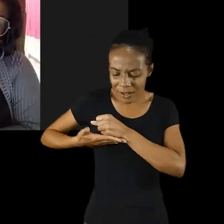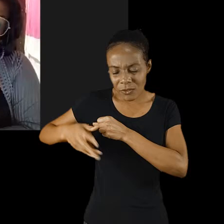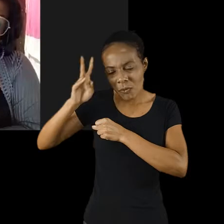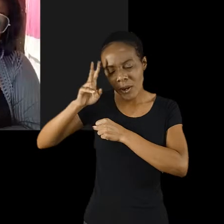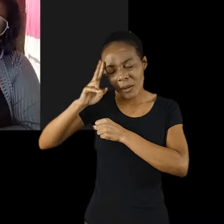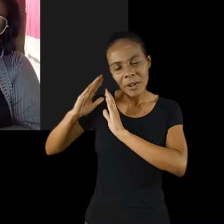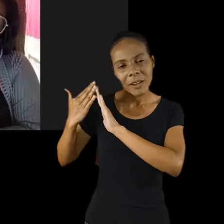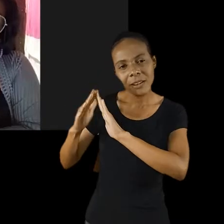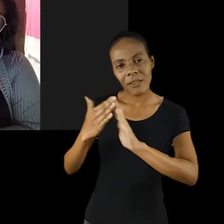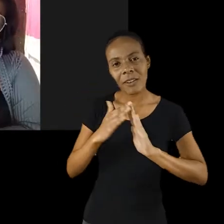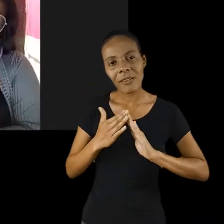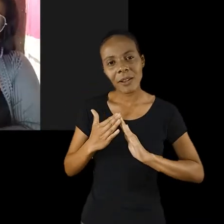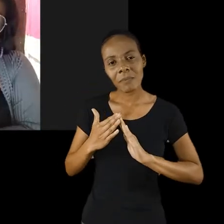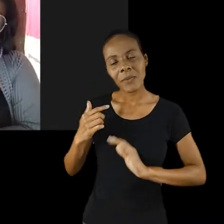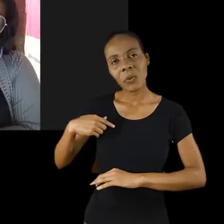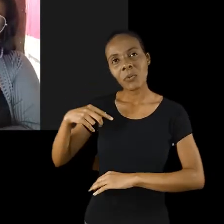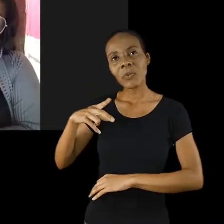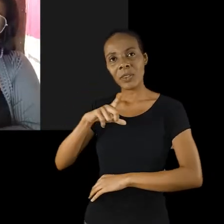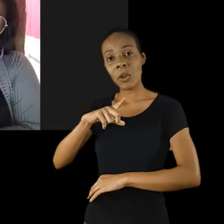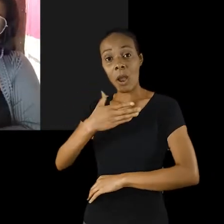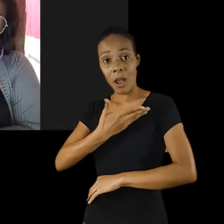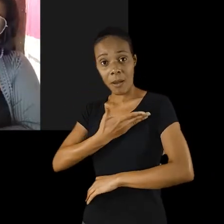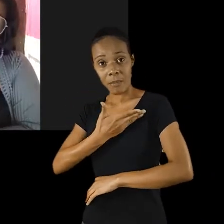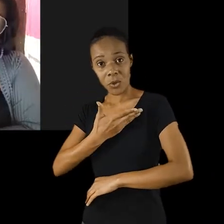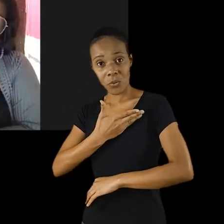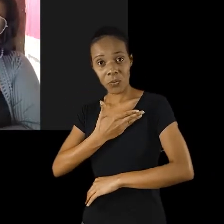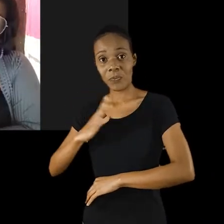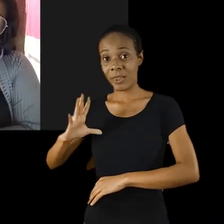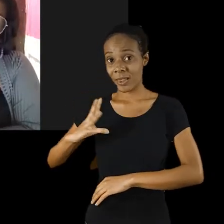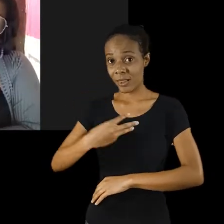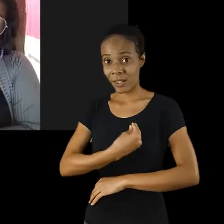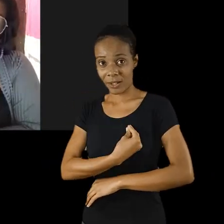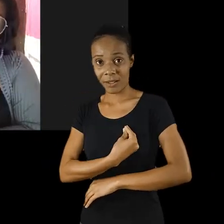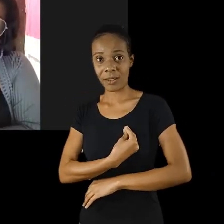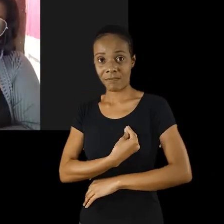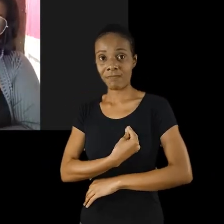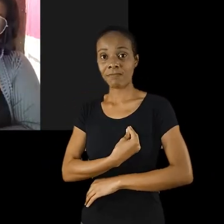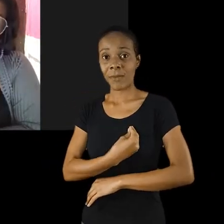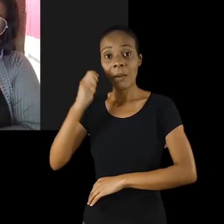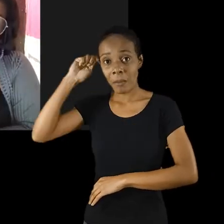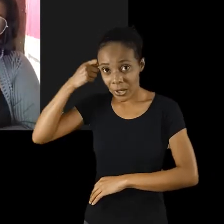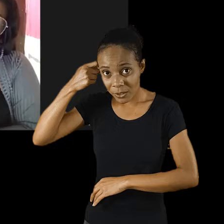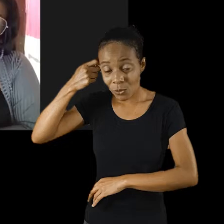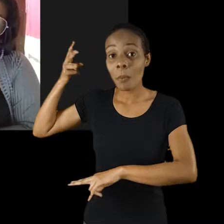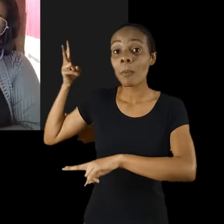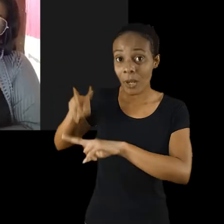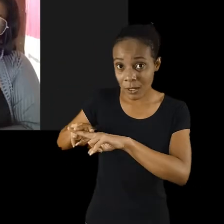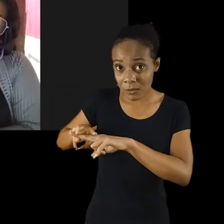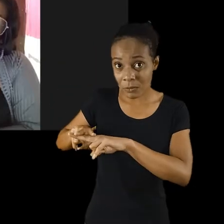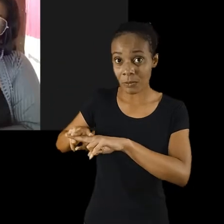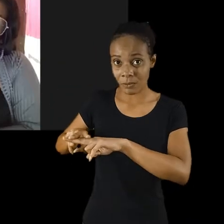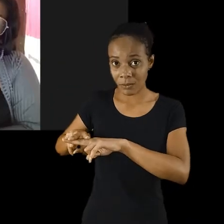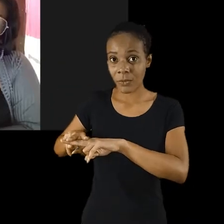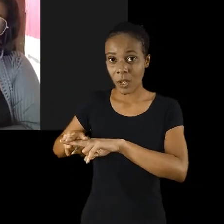um amigo meu trans, preto, preso. No dia, ele estava junto comigo,